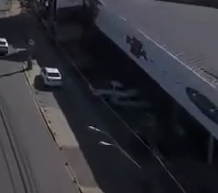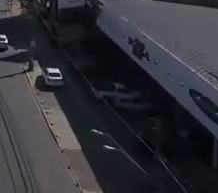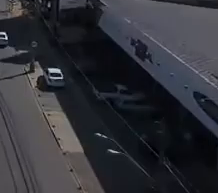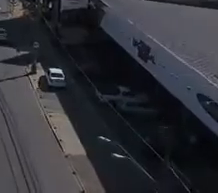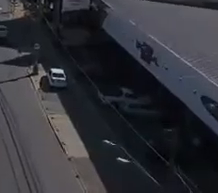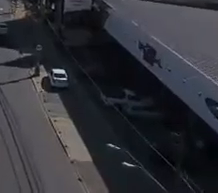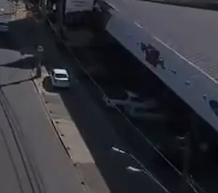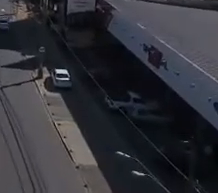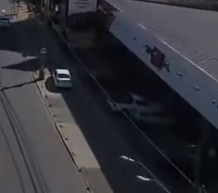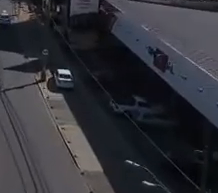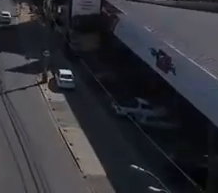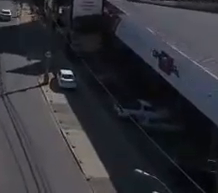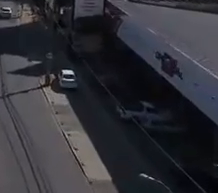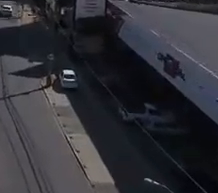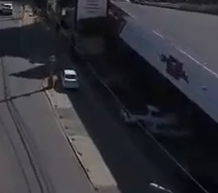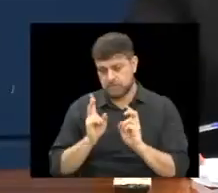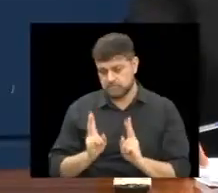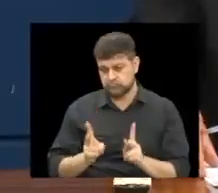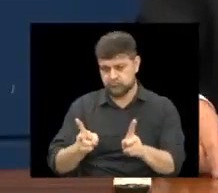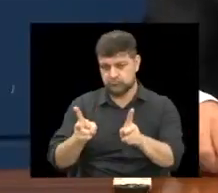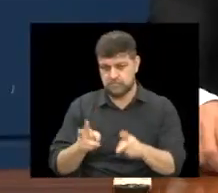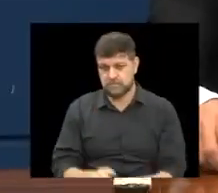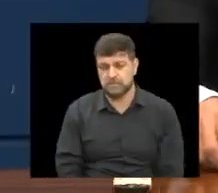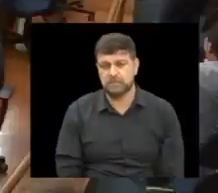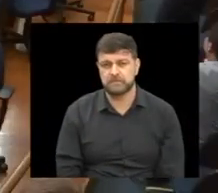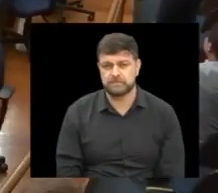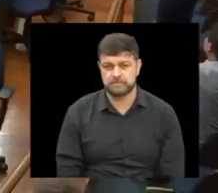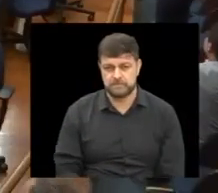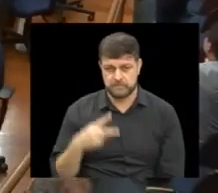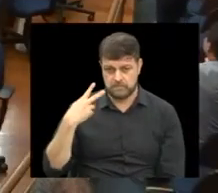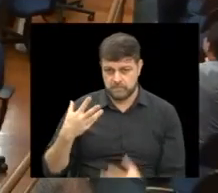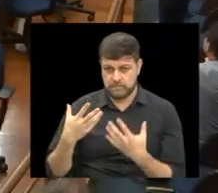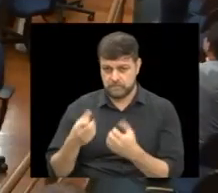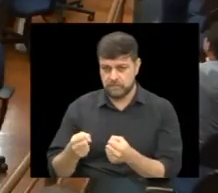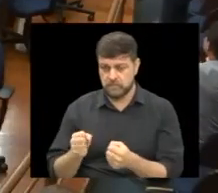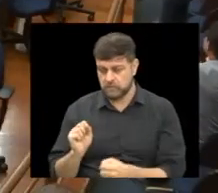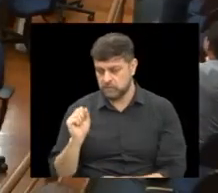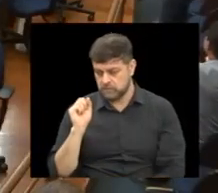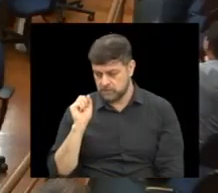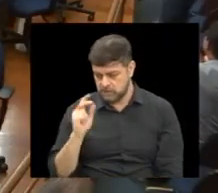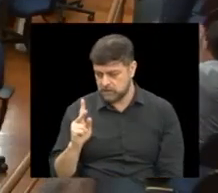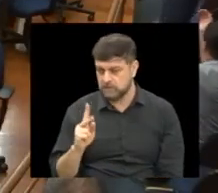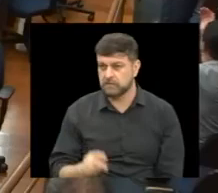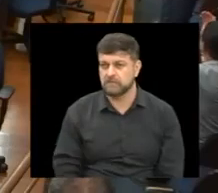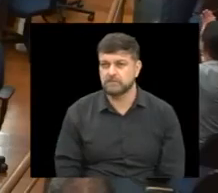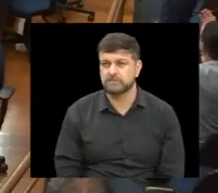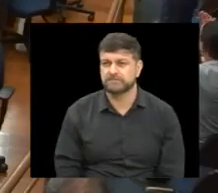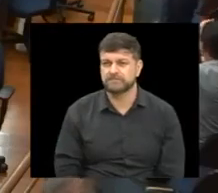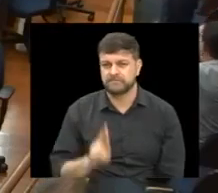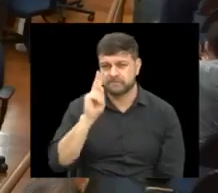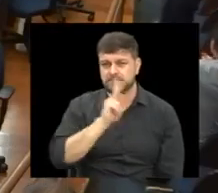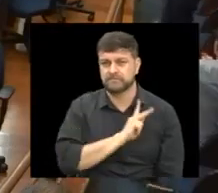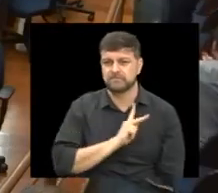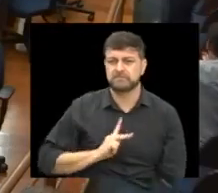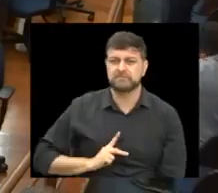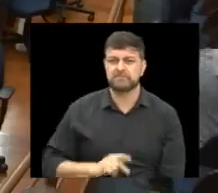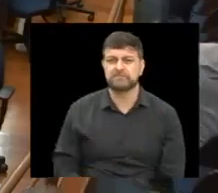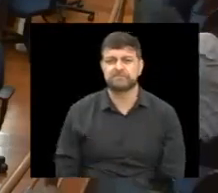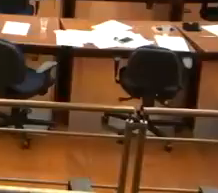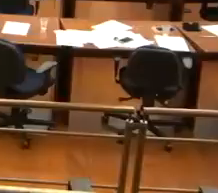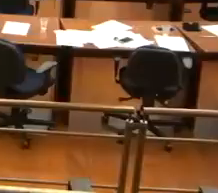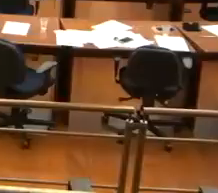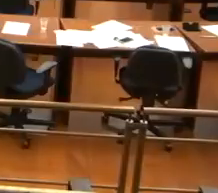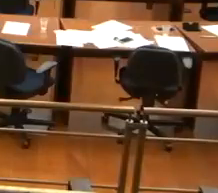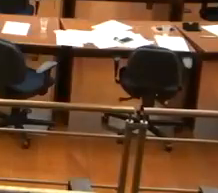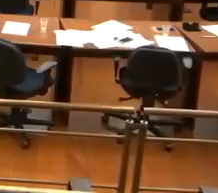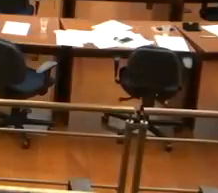oferta dos serviços públicos essenciais. Na votação do mérito, além do projeto, foram analisadas as emendas parlamentares